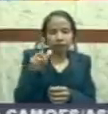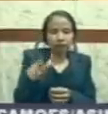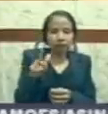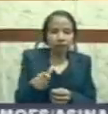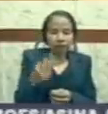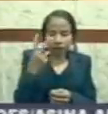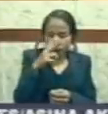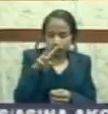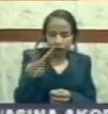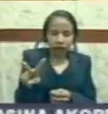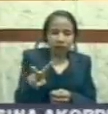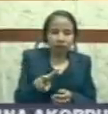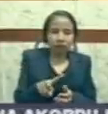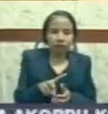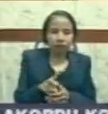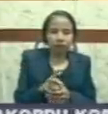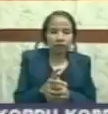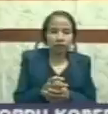tem que haver a minha